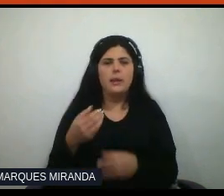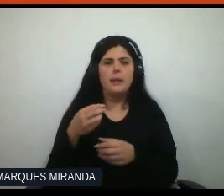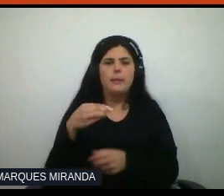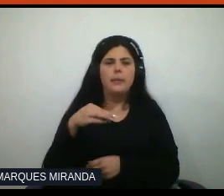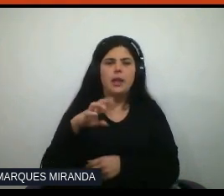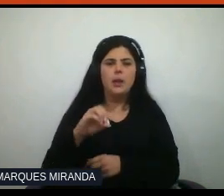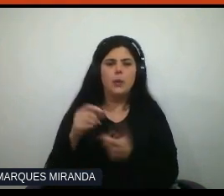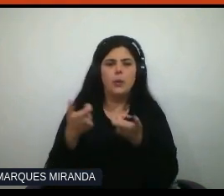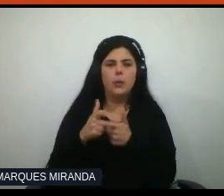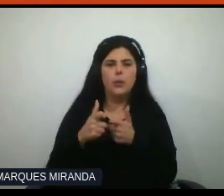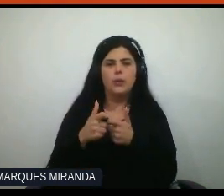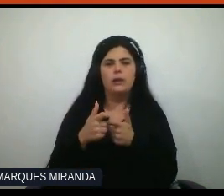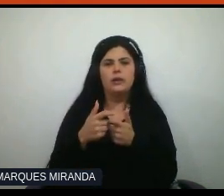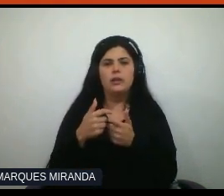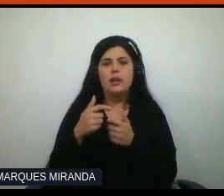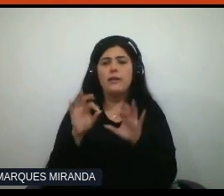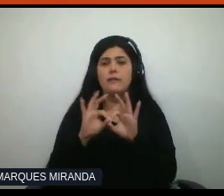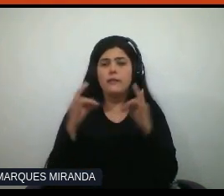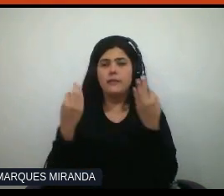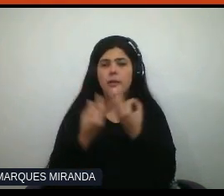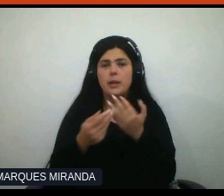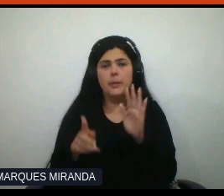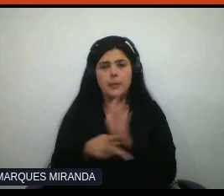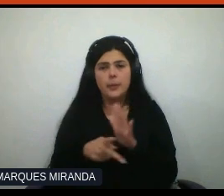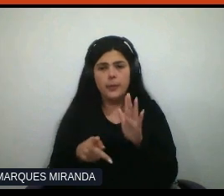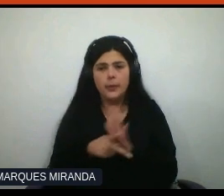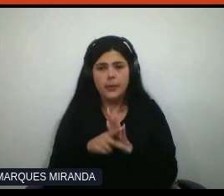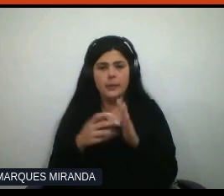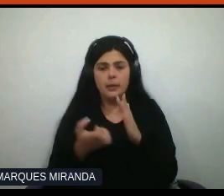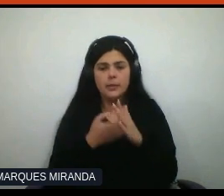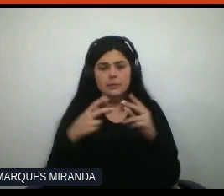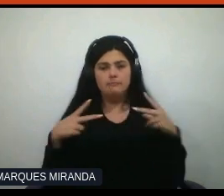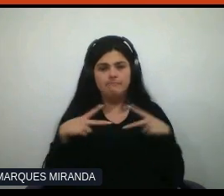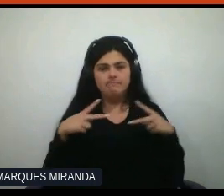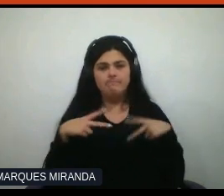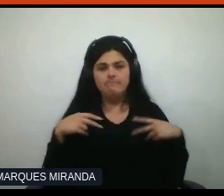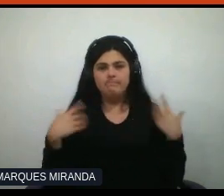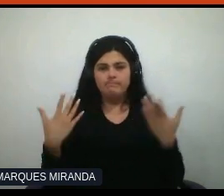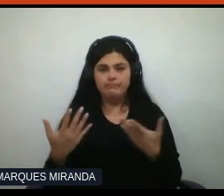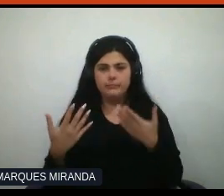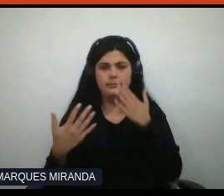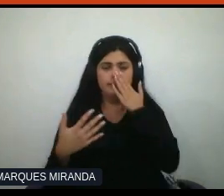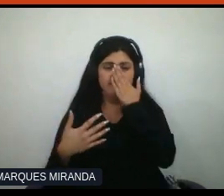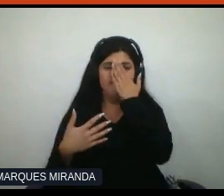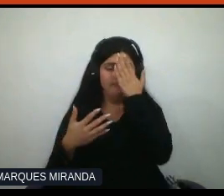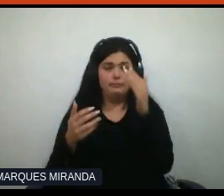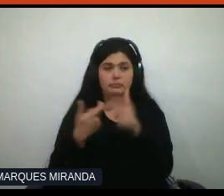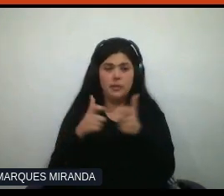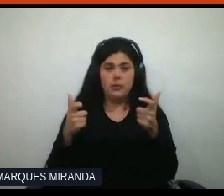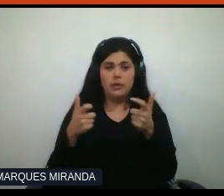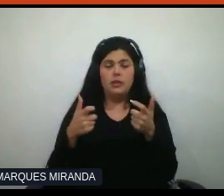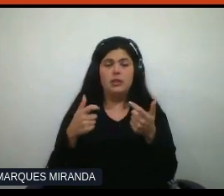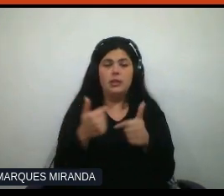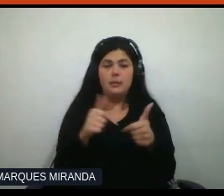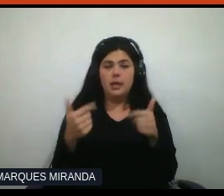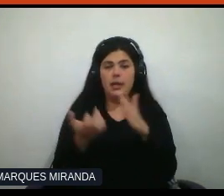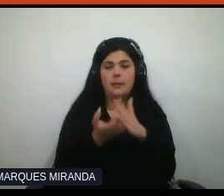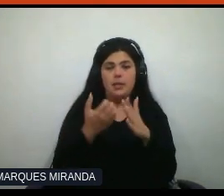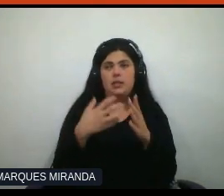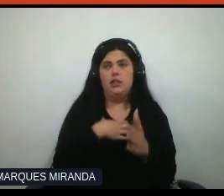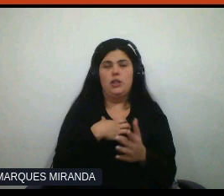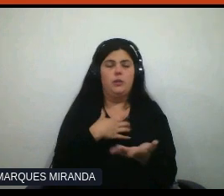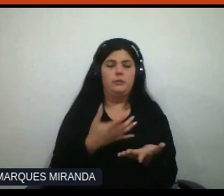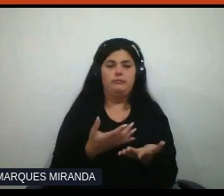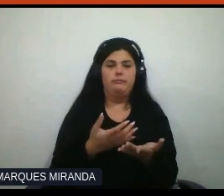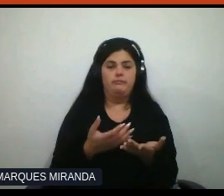E todas essas são familiares, empresas pessoais. Então é o seguinte, a grande maioria de nós vai acabar trabalhando em empresas assim.